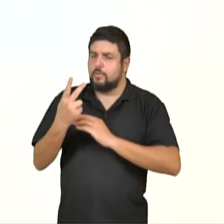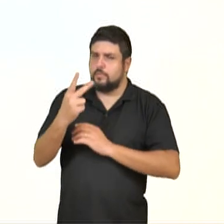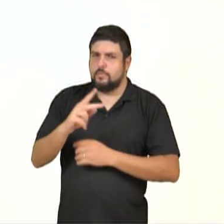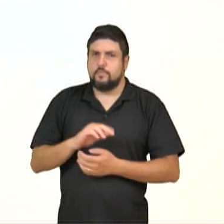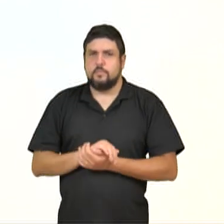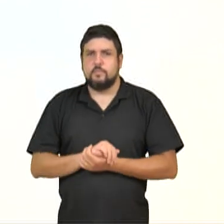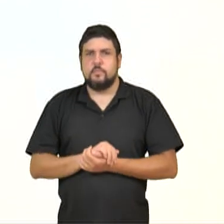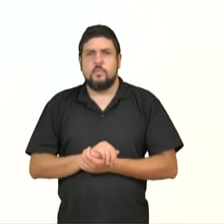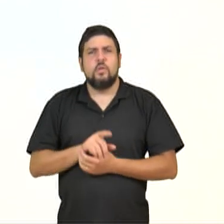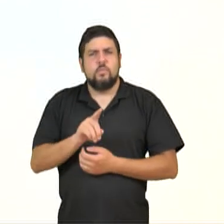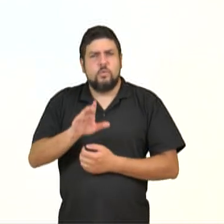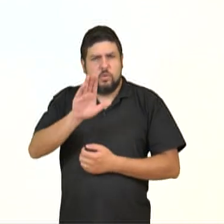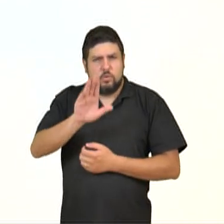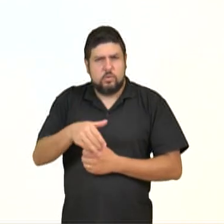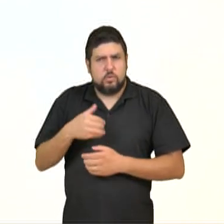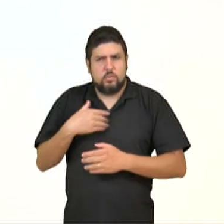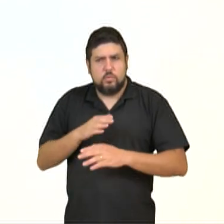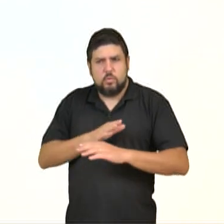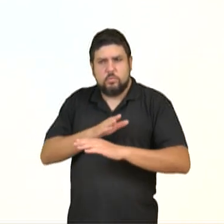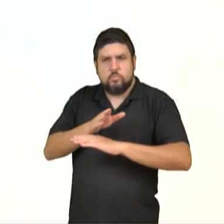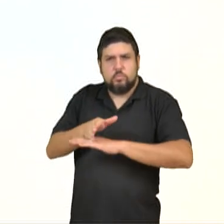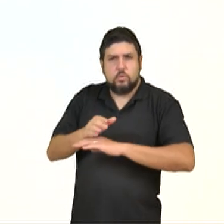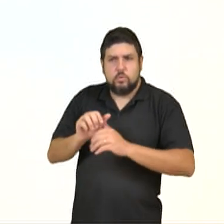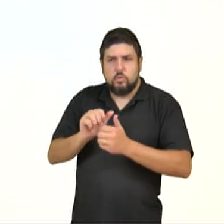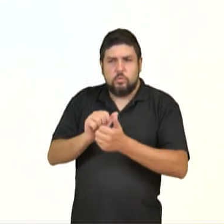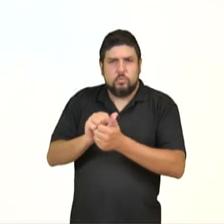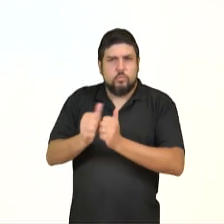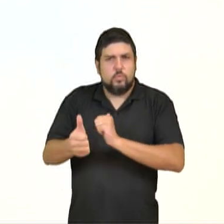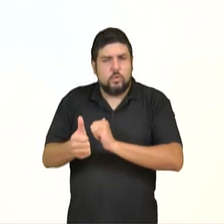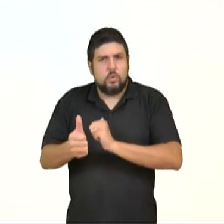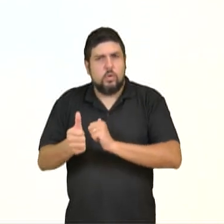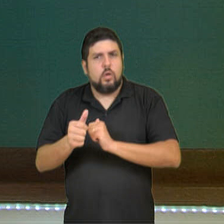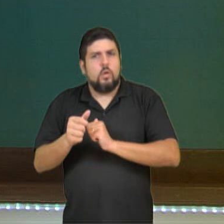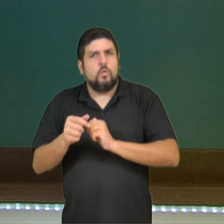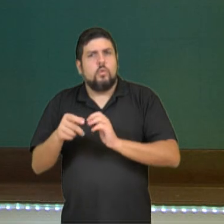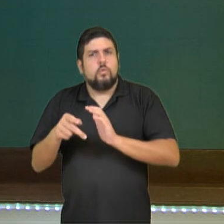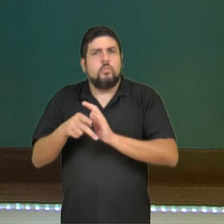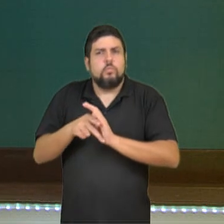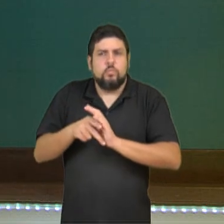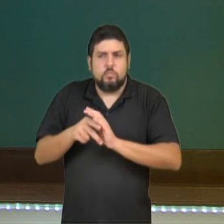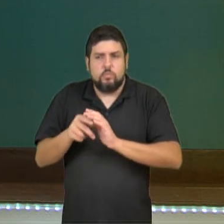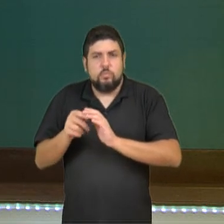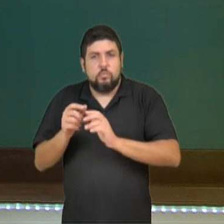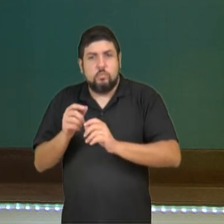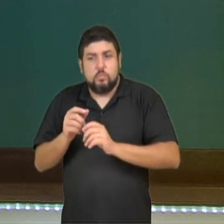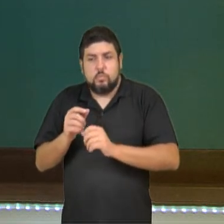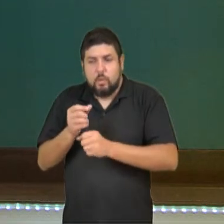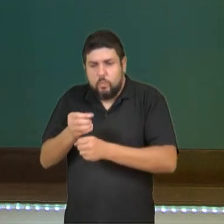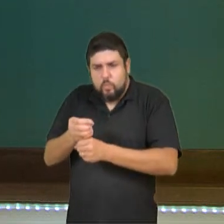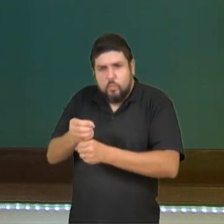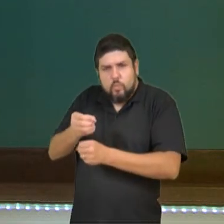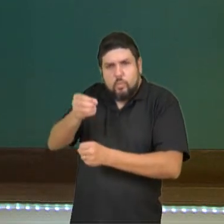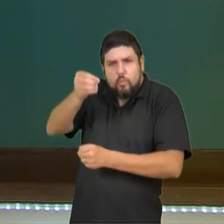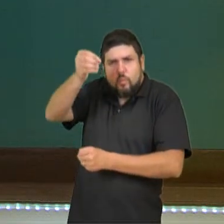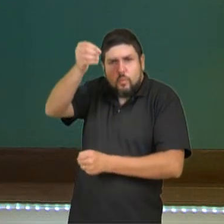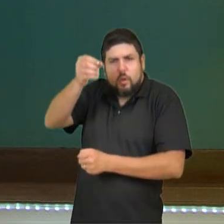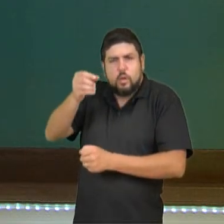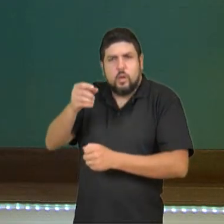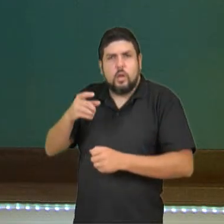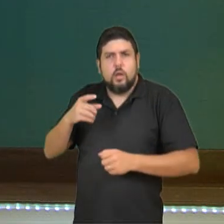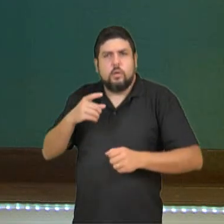Você já participou de algum esporte ou um jogo de campo e taco? Alguma vez você já participou de algum jogo, esporte